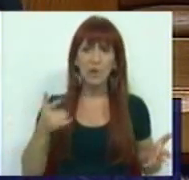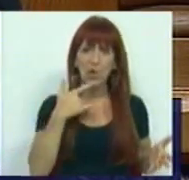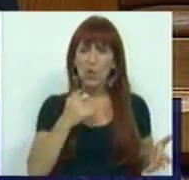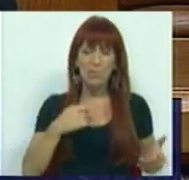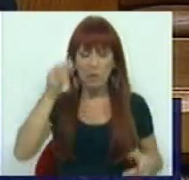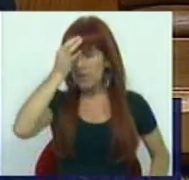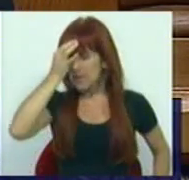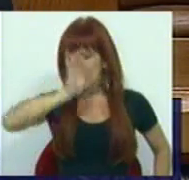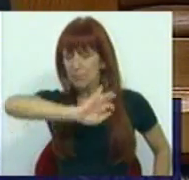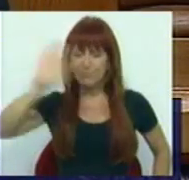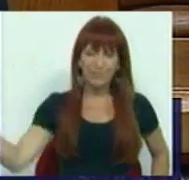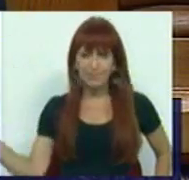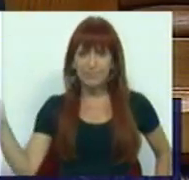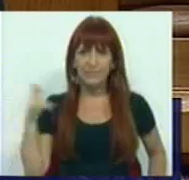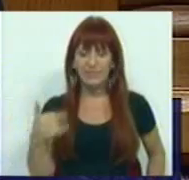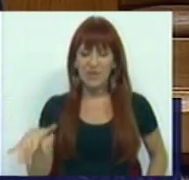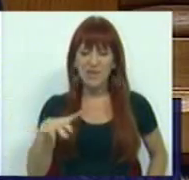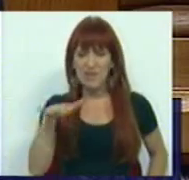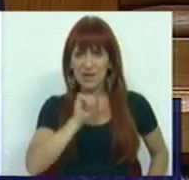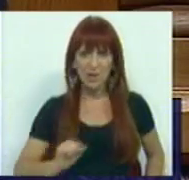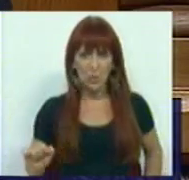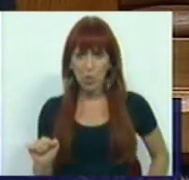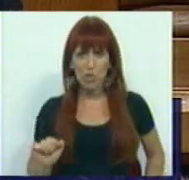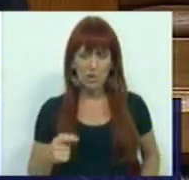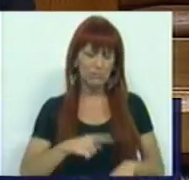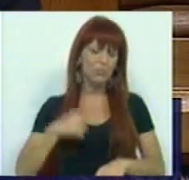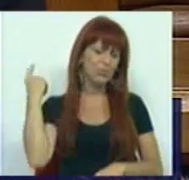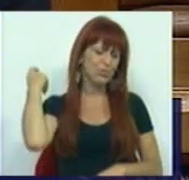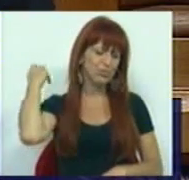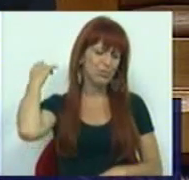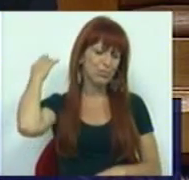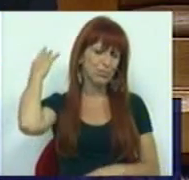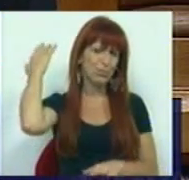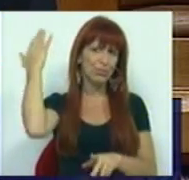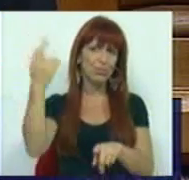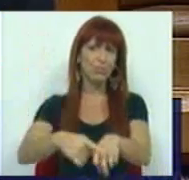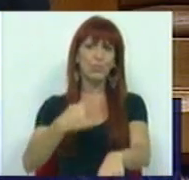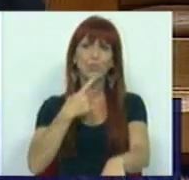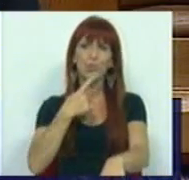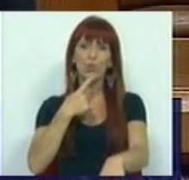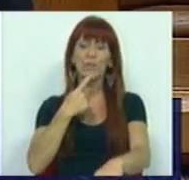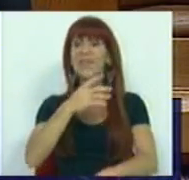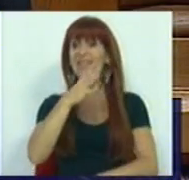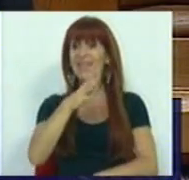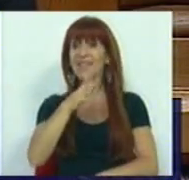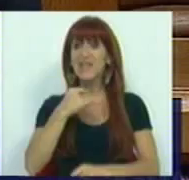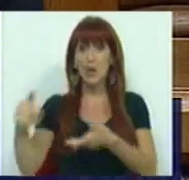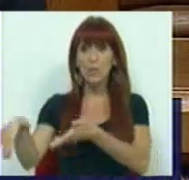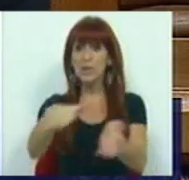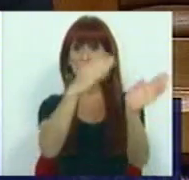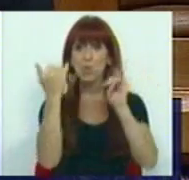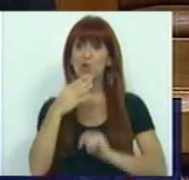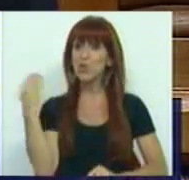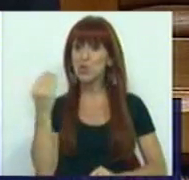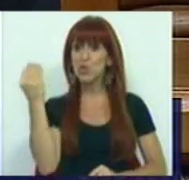posso mais com esta situação que dura há tempo demais, disseram nas ruas